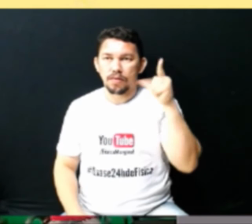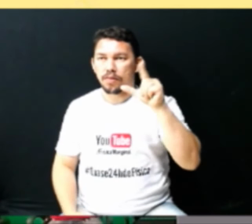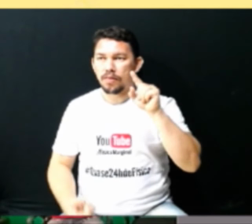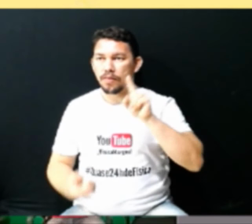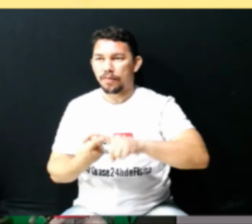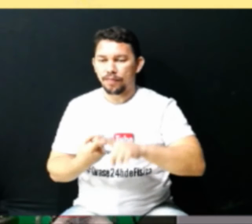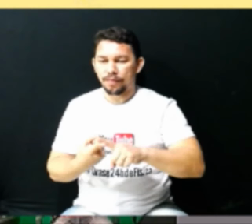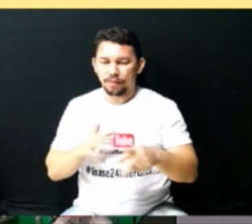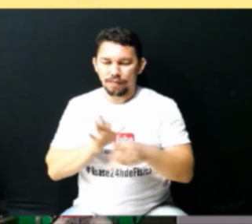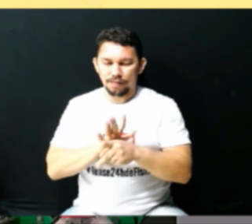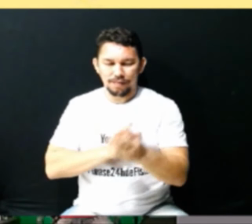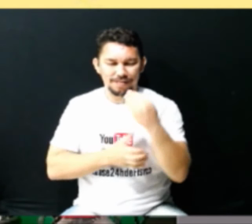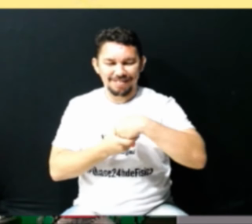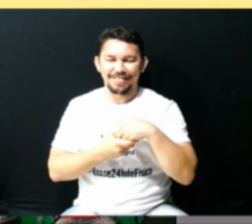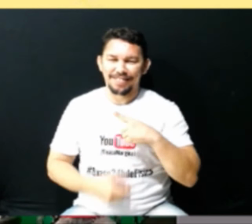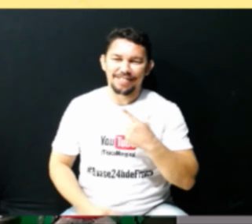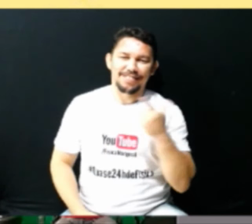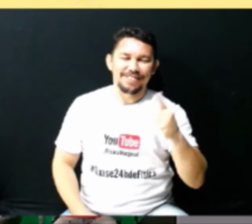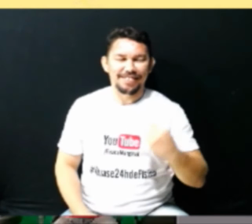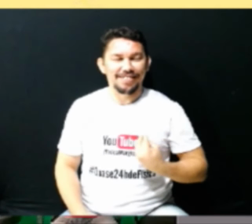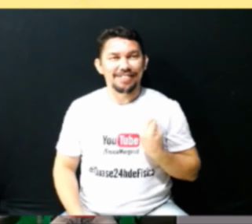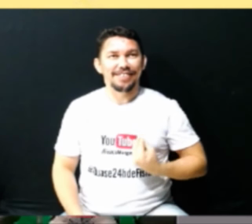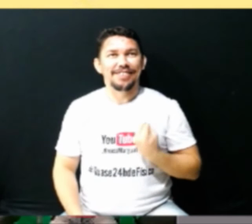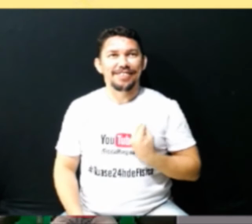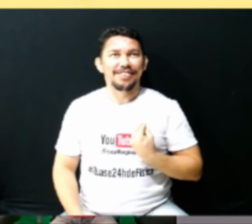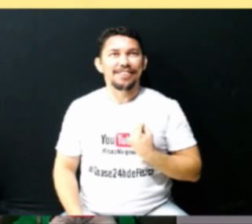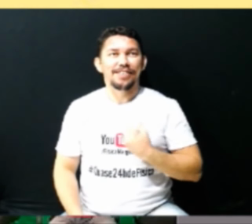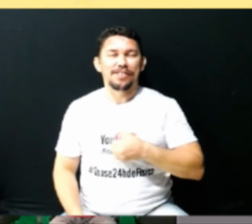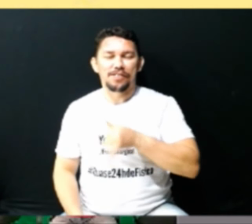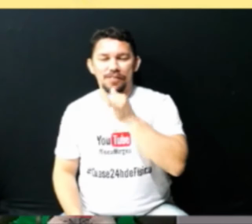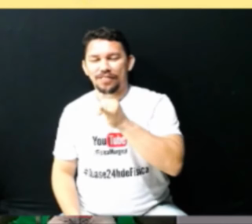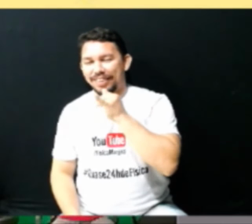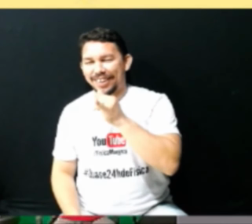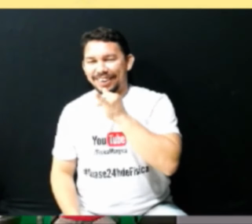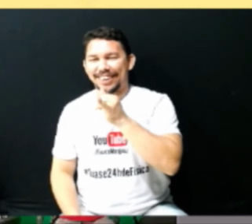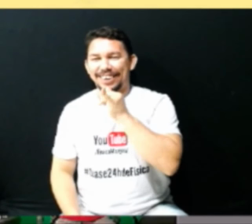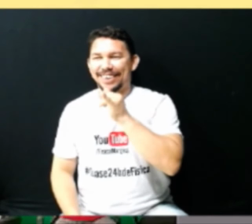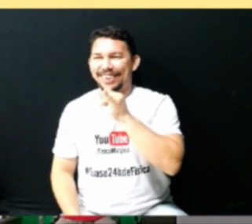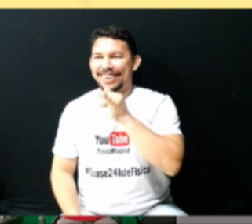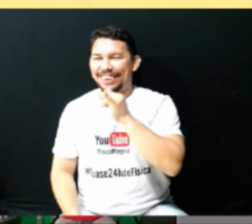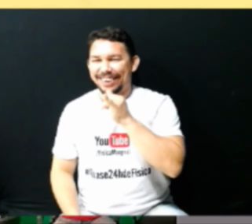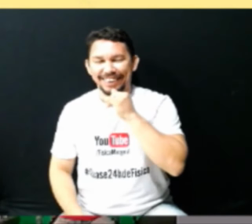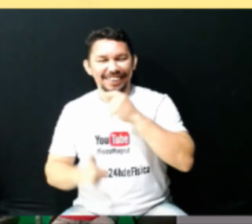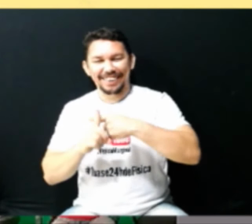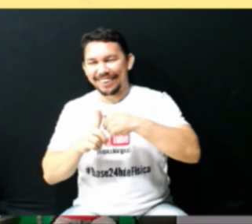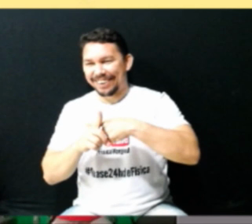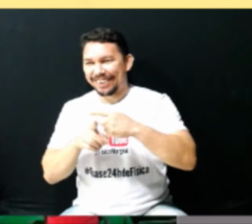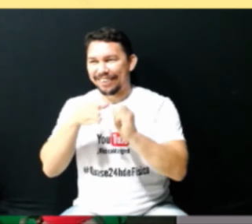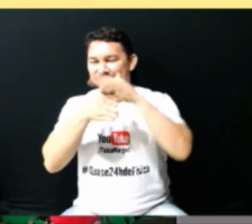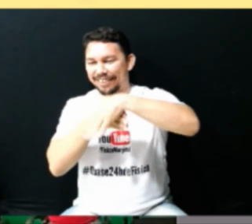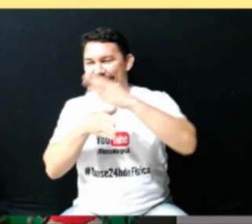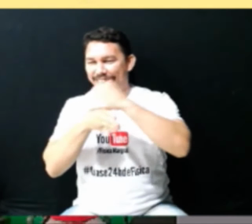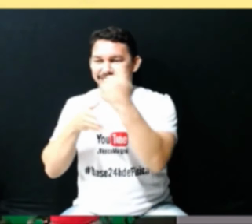seria essa outra forma? Pode ser, por exemplo, as usinas termoelétricas. As usinas termoelétricas